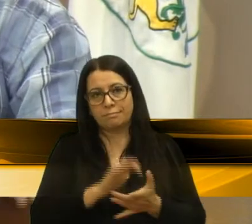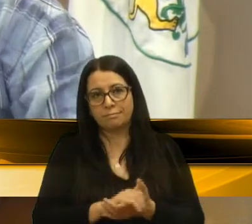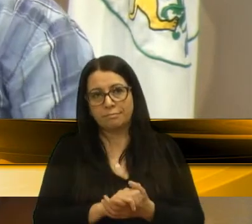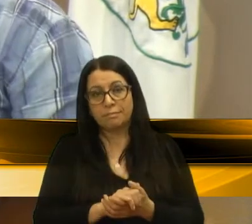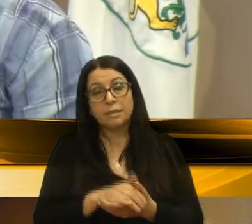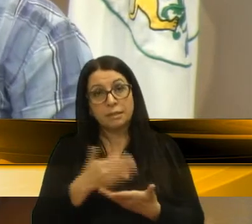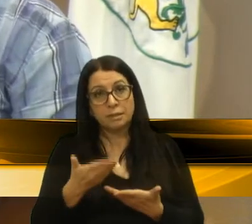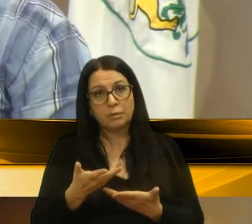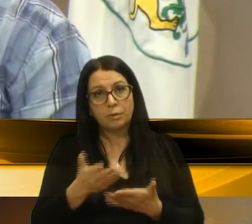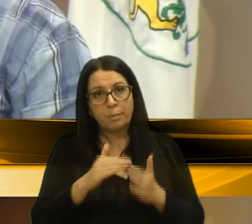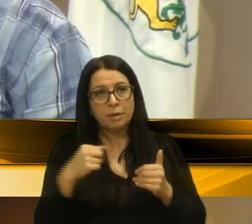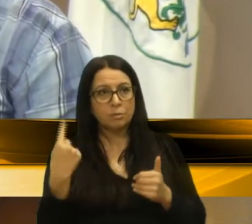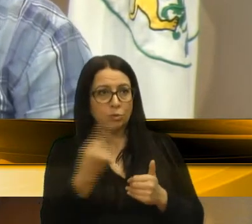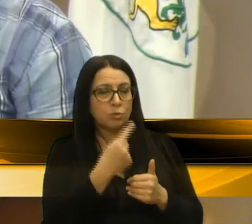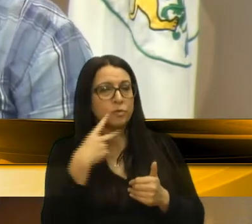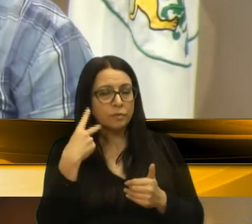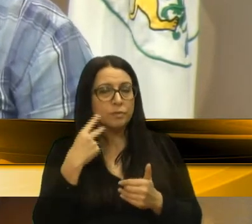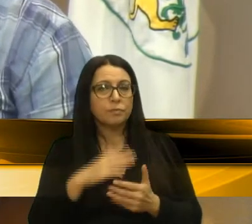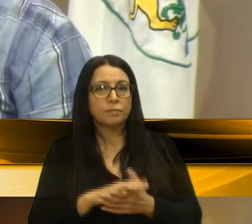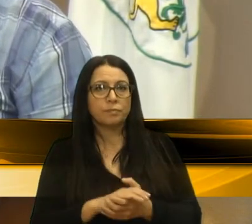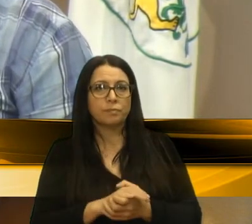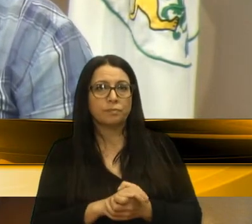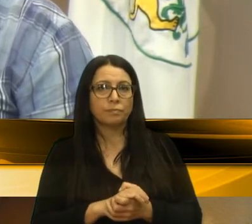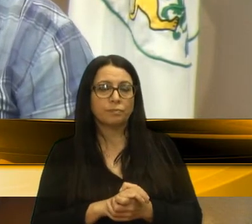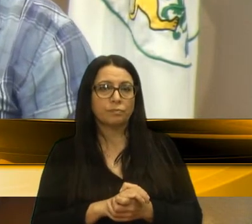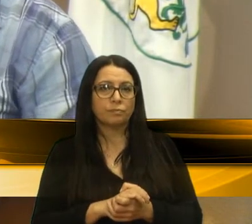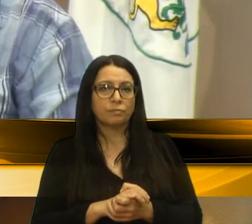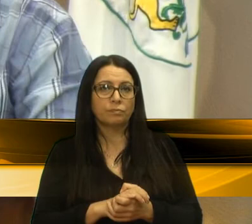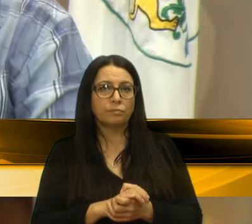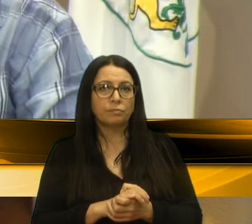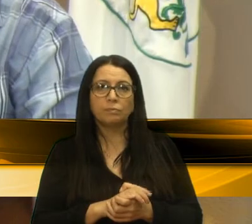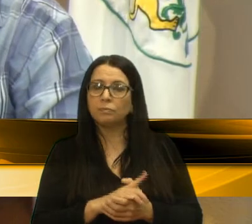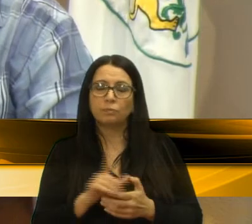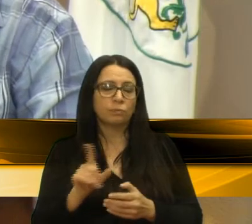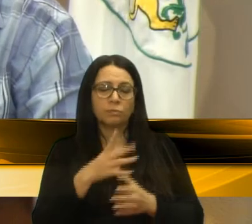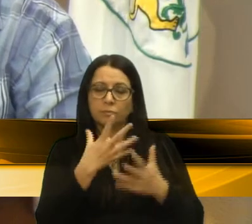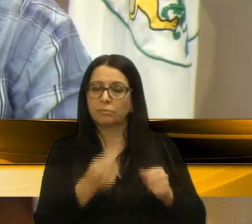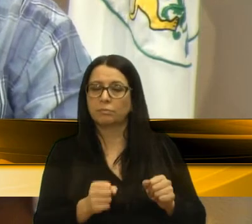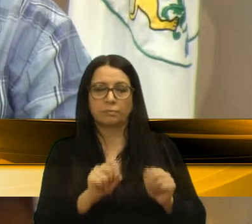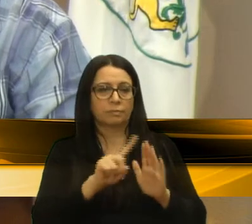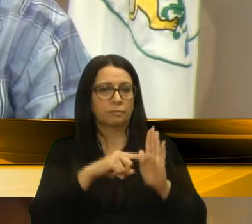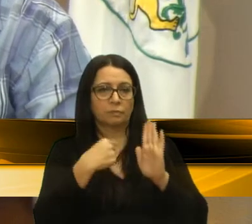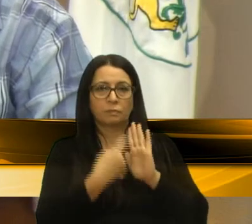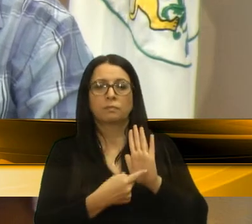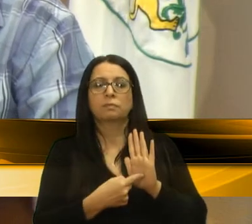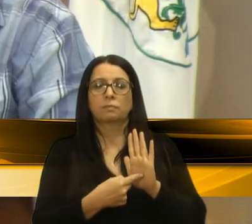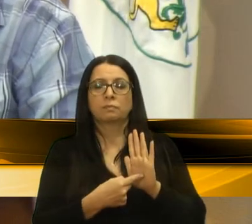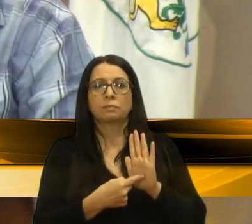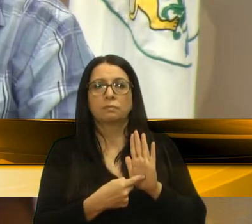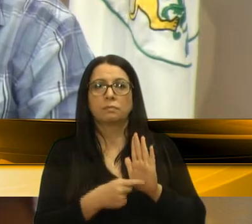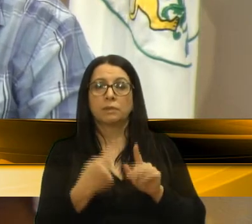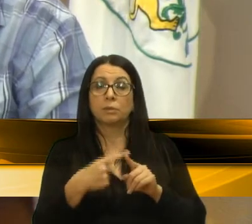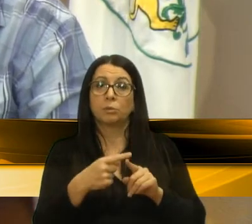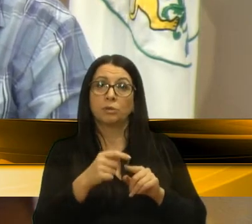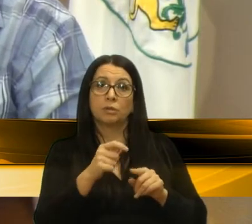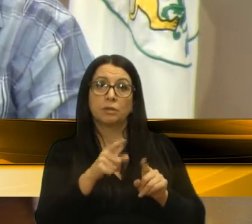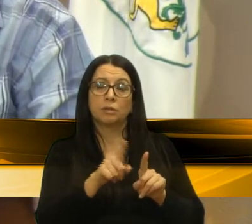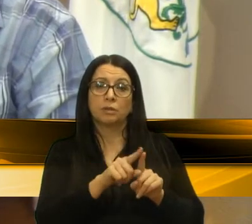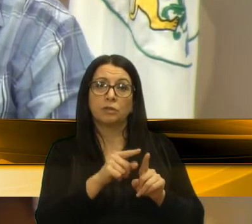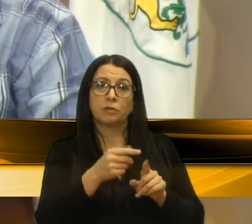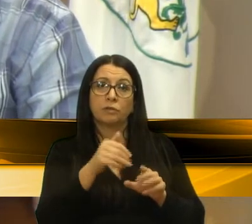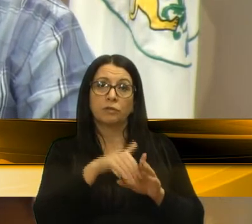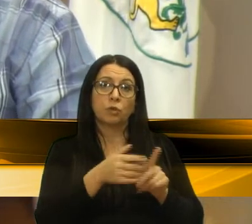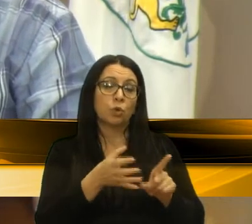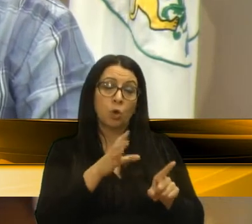então o que eu peço aos colegas vereadores é que a gente derrubar esse veto portanto votando contrariamente